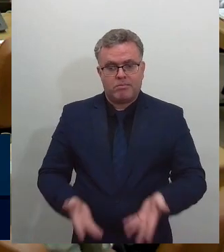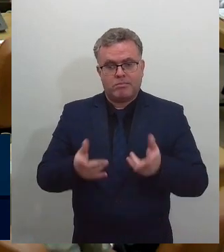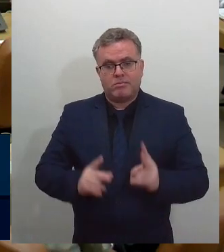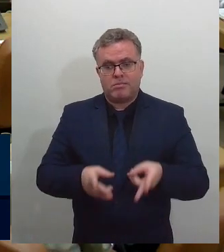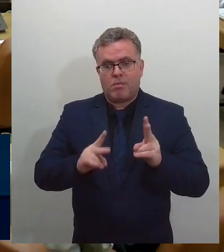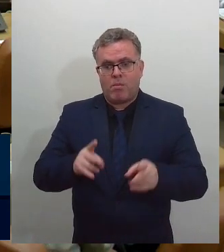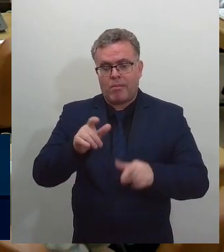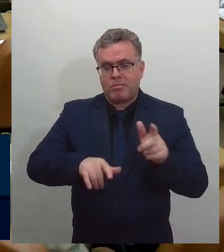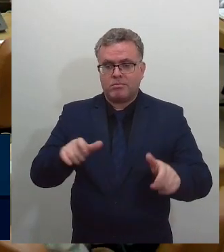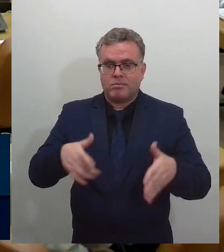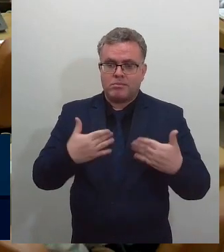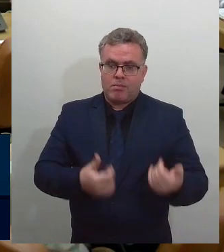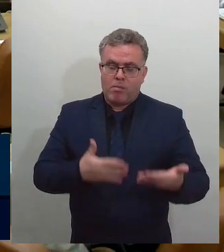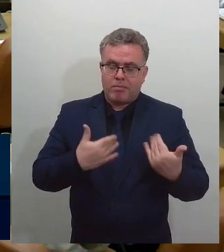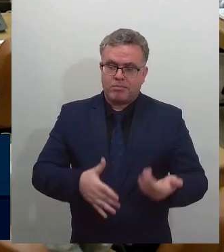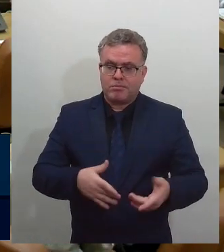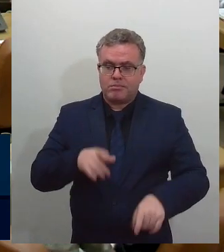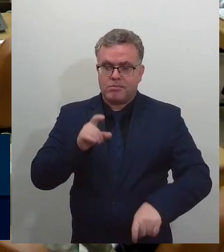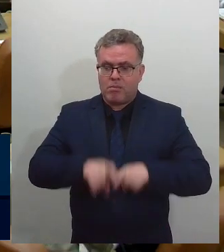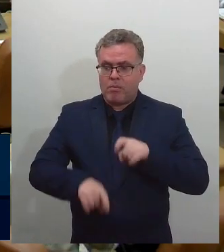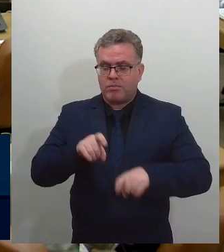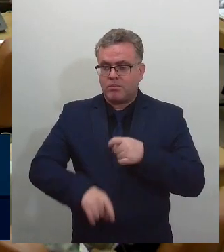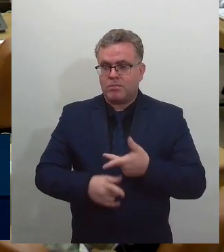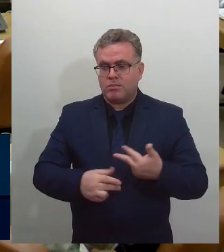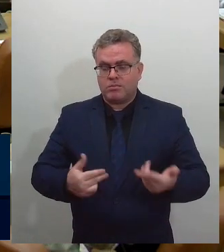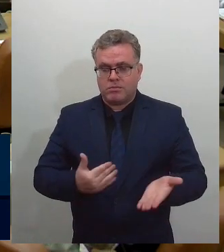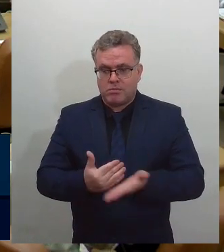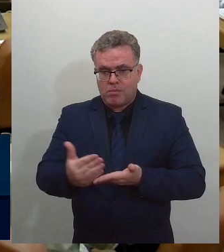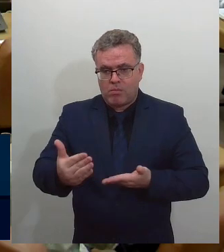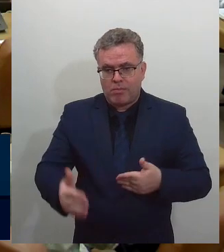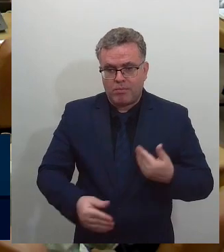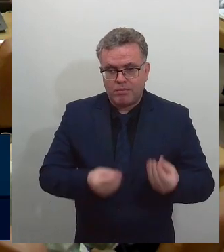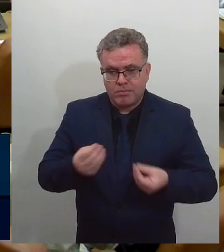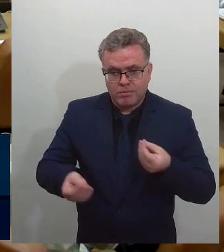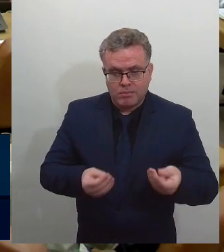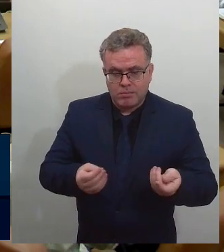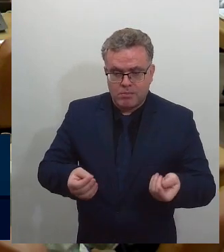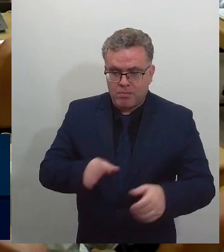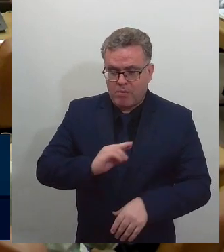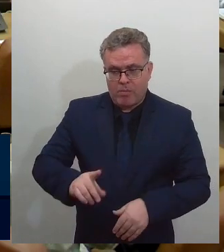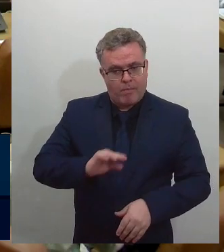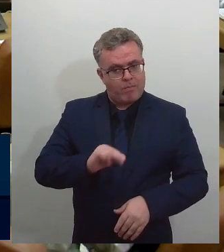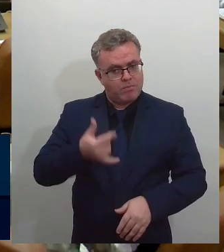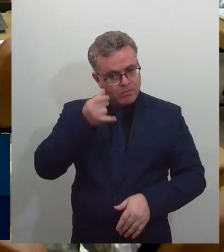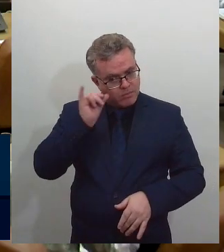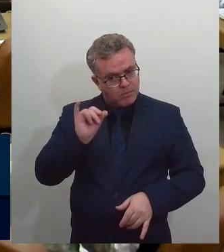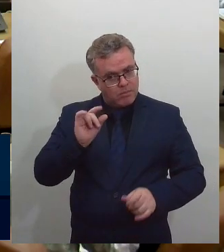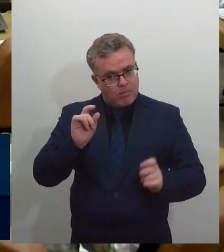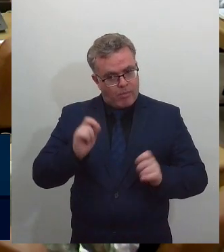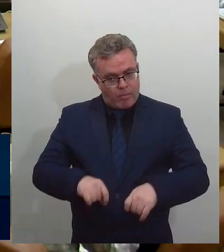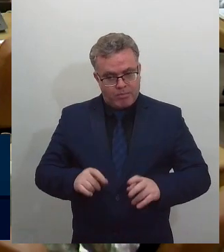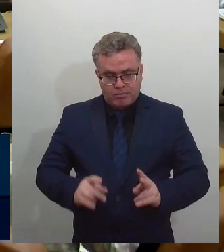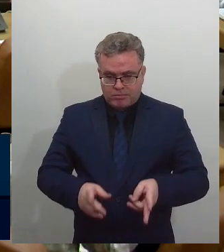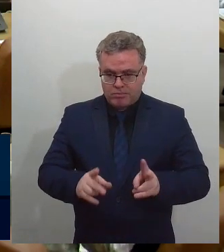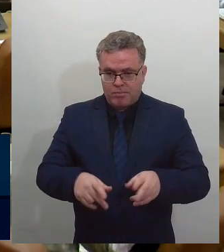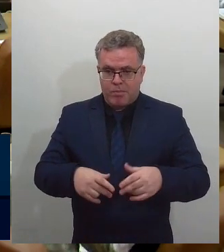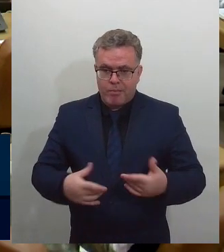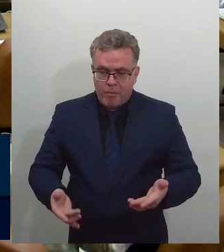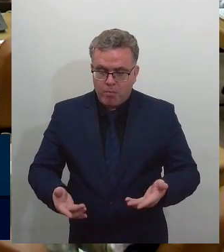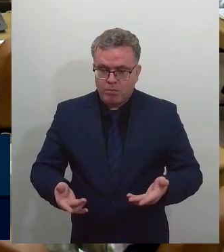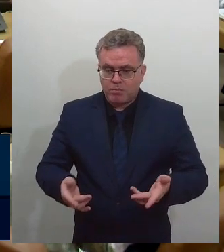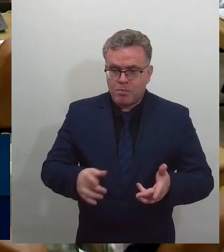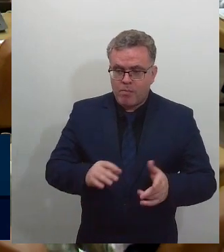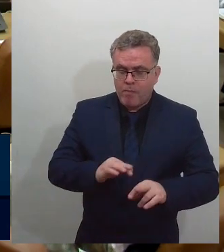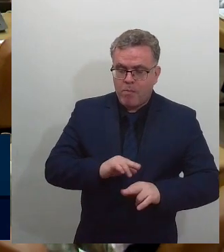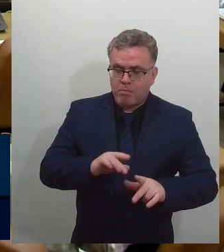suas atividades sexuais. E a gente sabe que não é isso, é a prevenção. O câncer do colo do útero tem um número altíssimo no nosso país